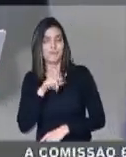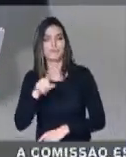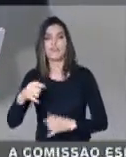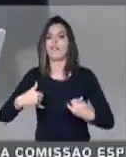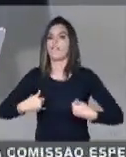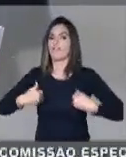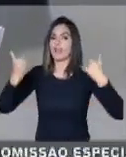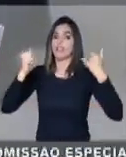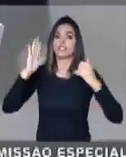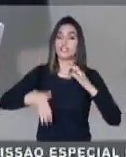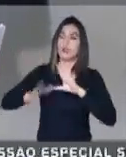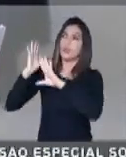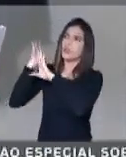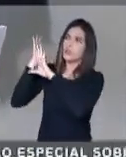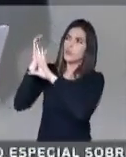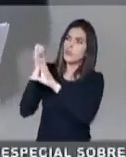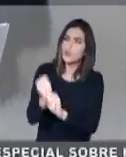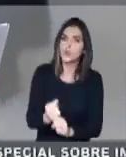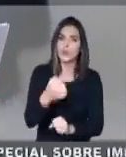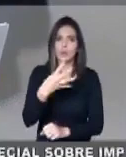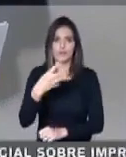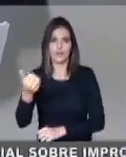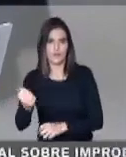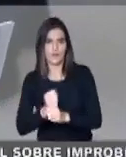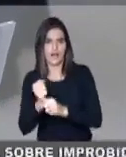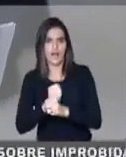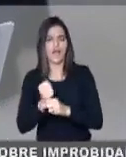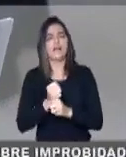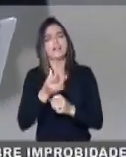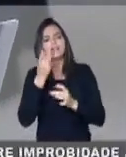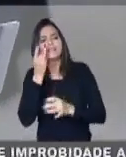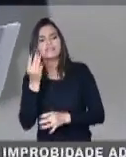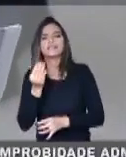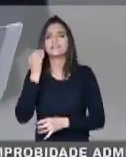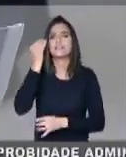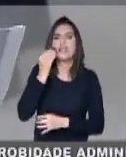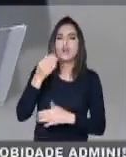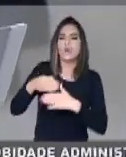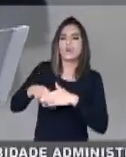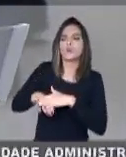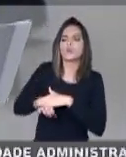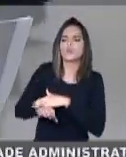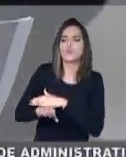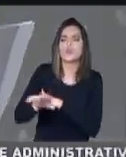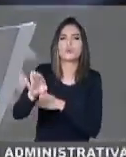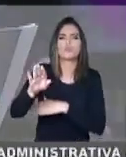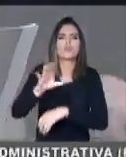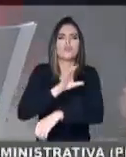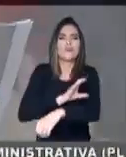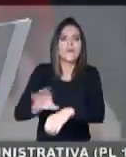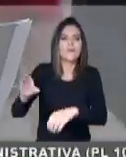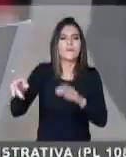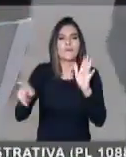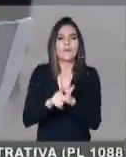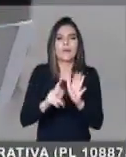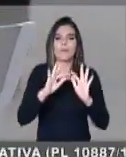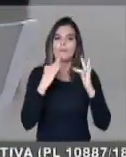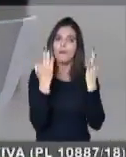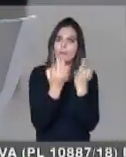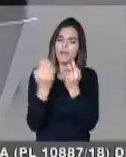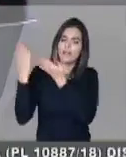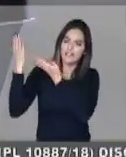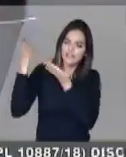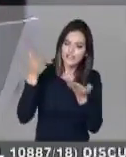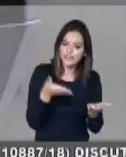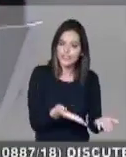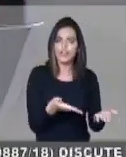realizada há 41 anos no Estado, revivendo os costumes do início da chegada das famílias de imigrantes